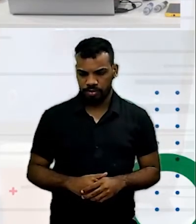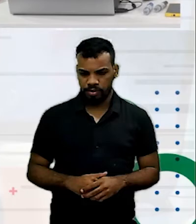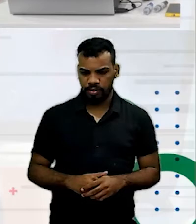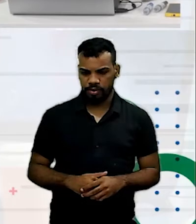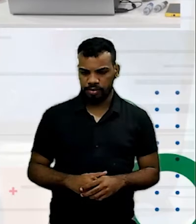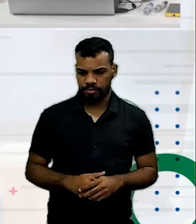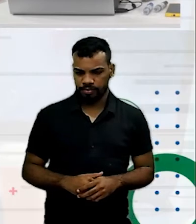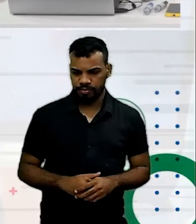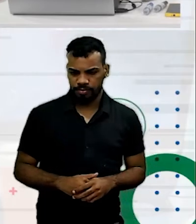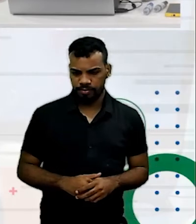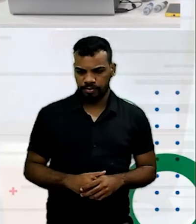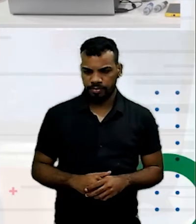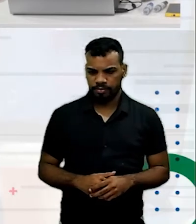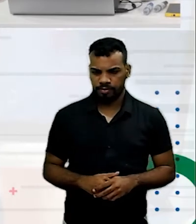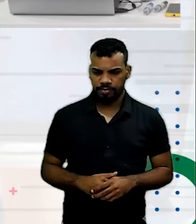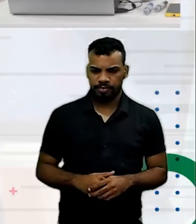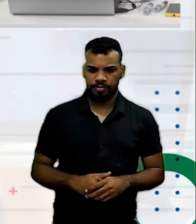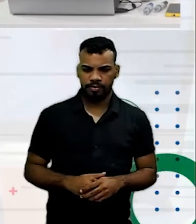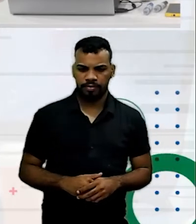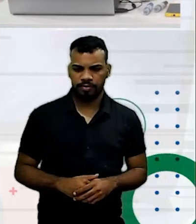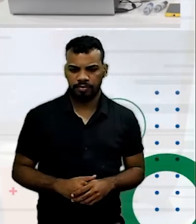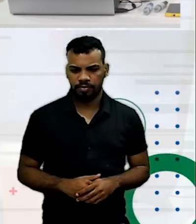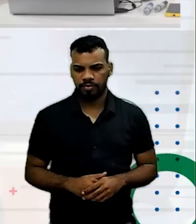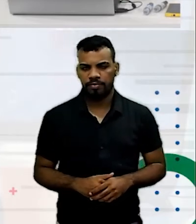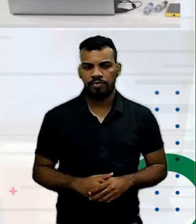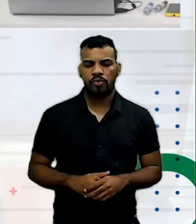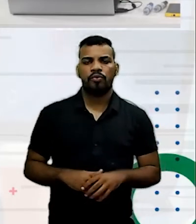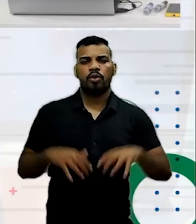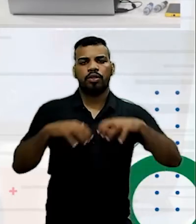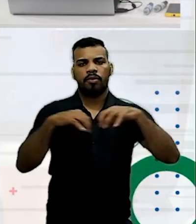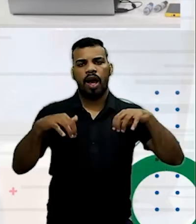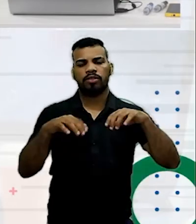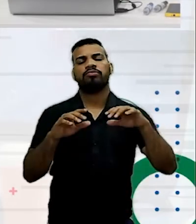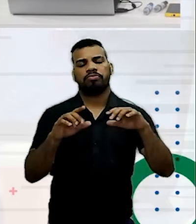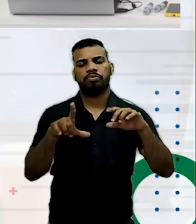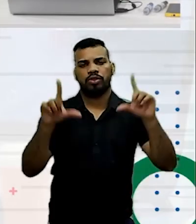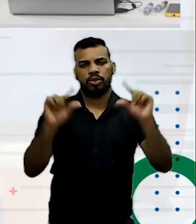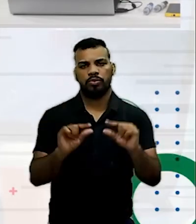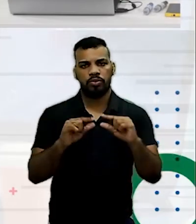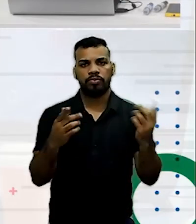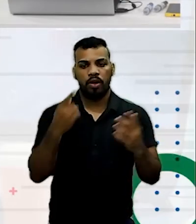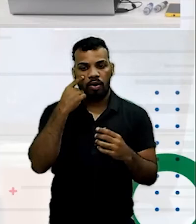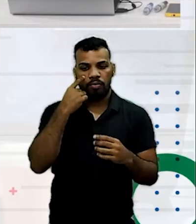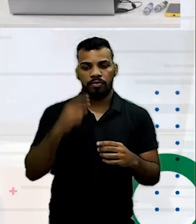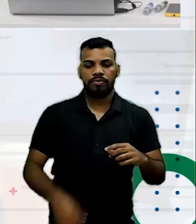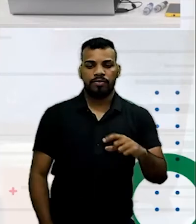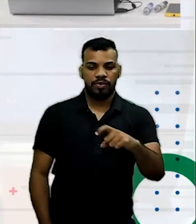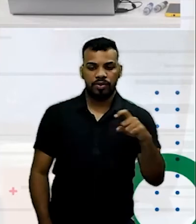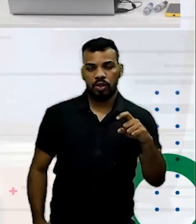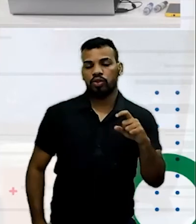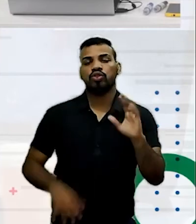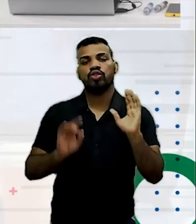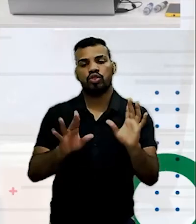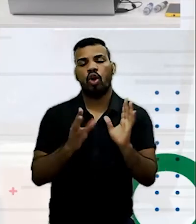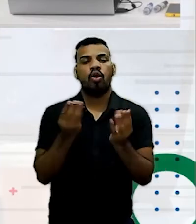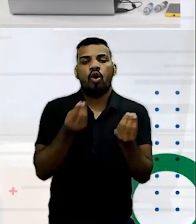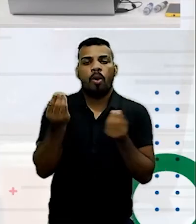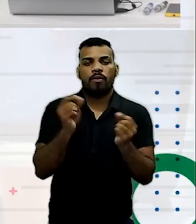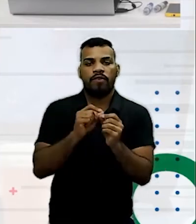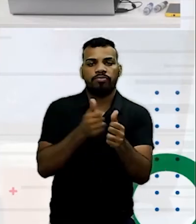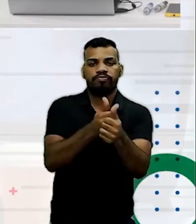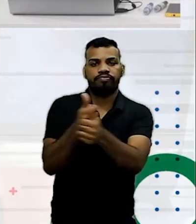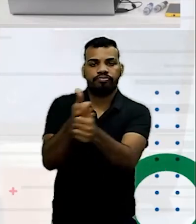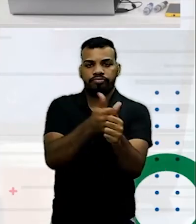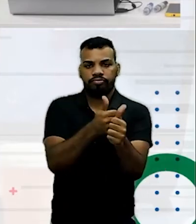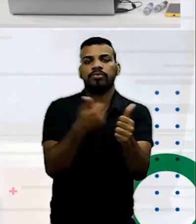Vimos o espaçamento, agora essa parte aqui, vamos lá. X, aqui são as coordenadas da sua